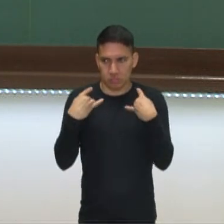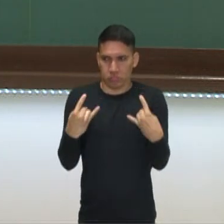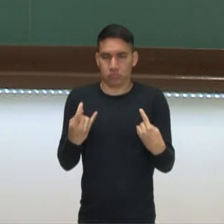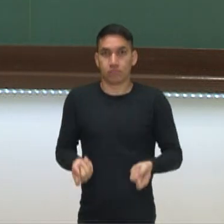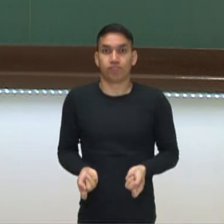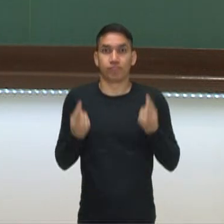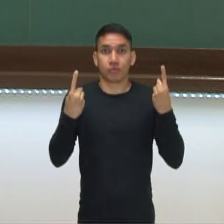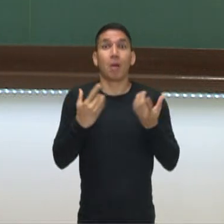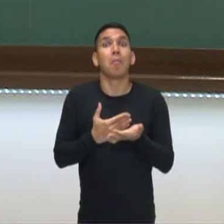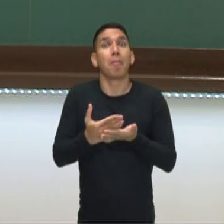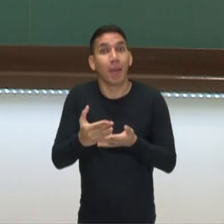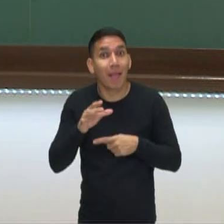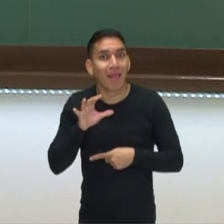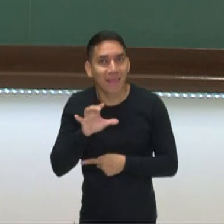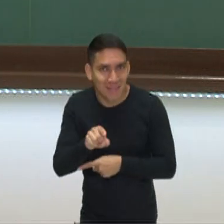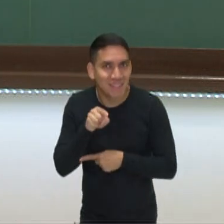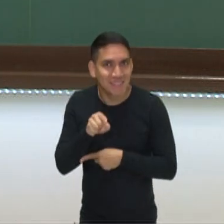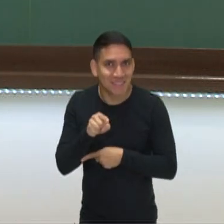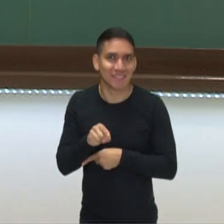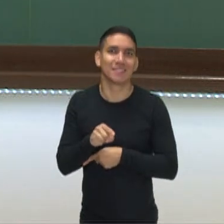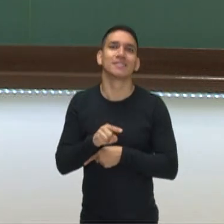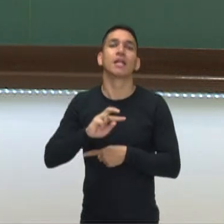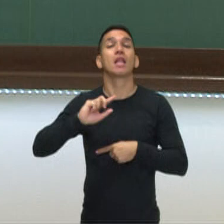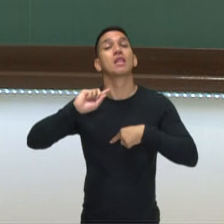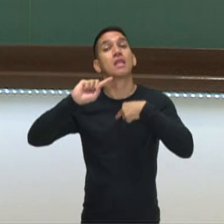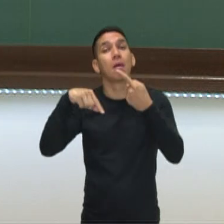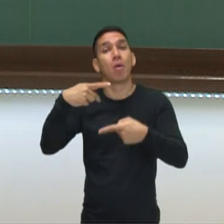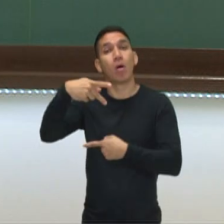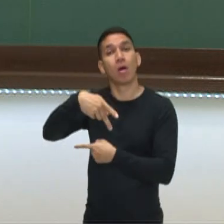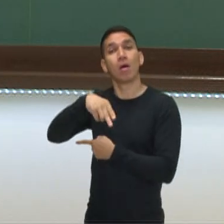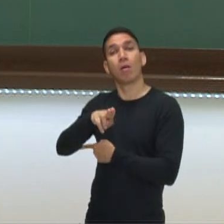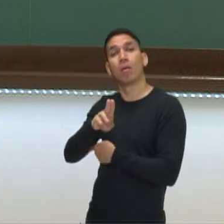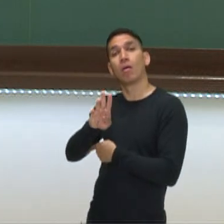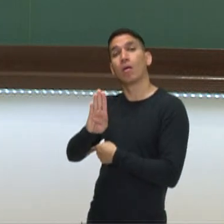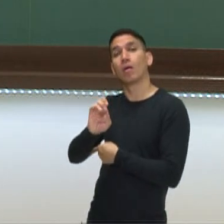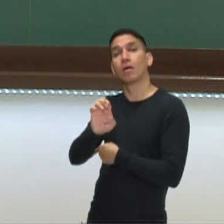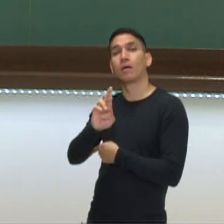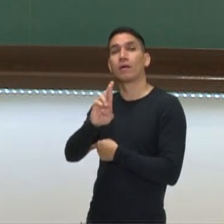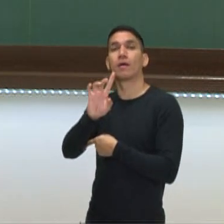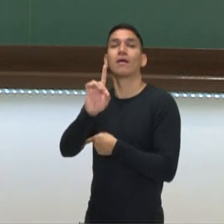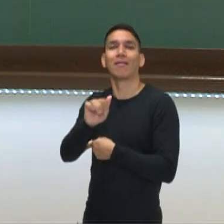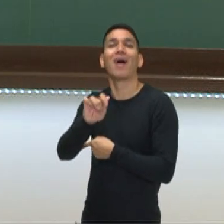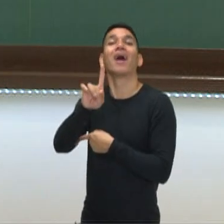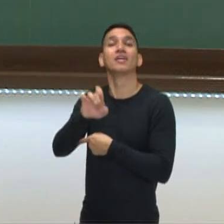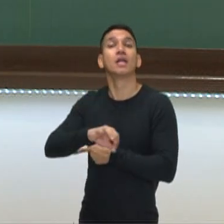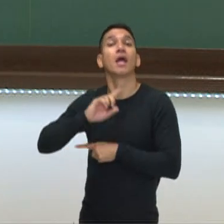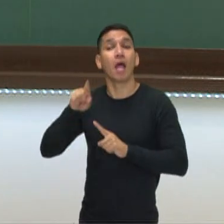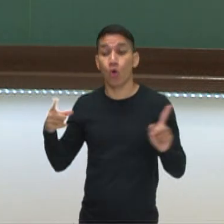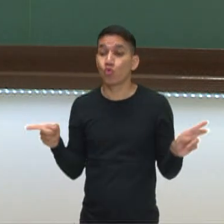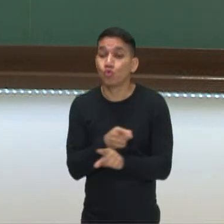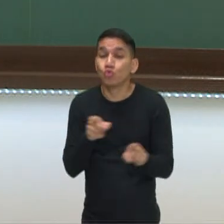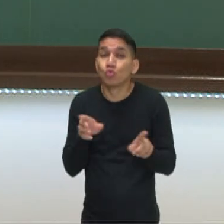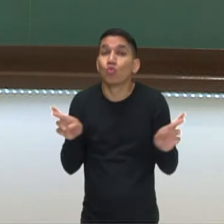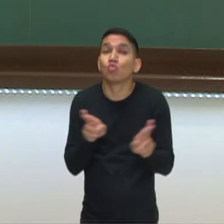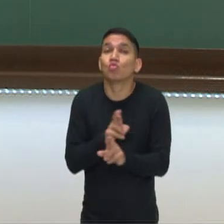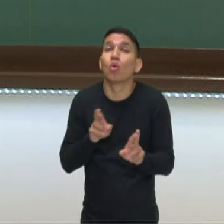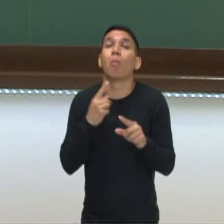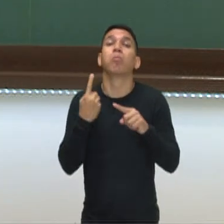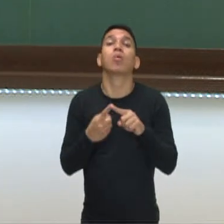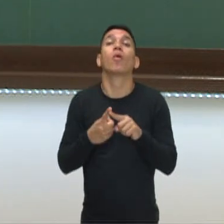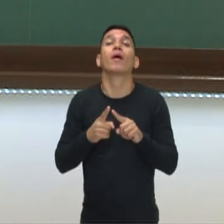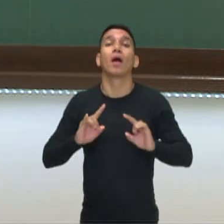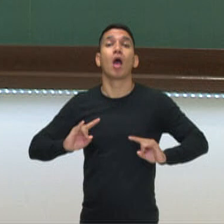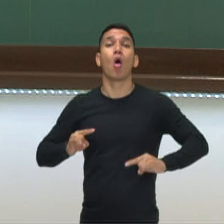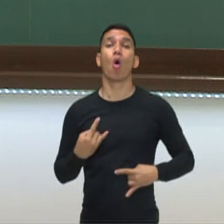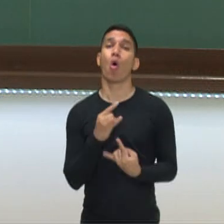visíveis depois da puberdade, elas ocorrem por conta da ação de hormônios. E esses hormônios a gente